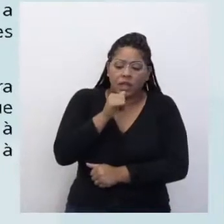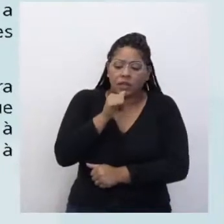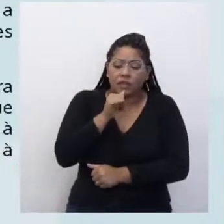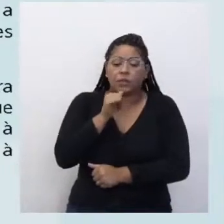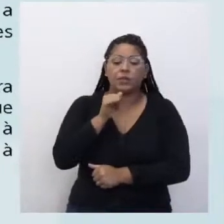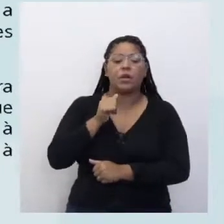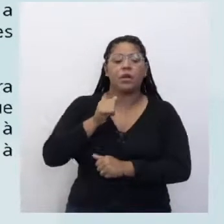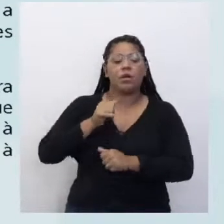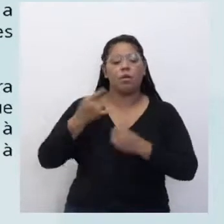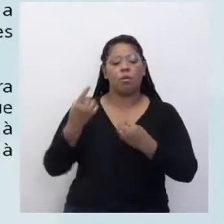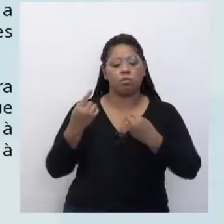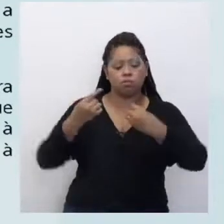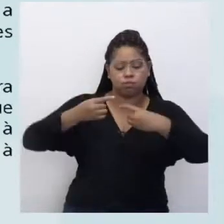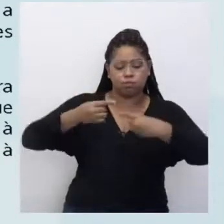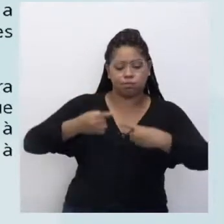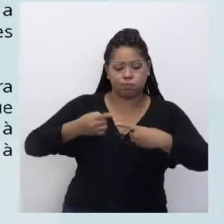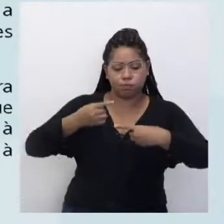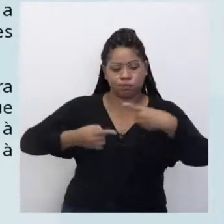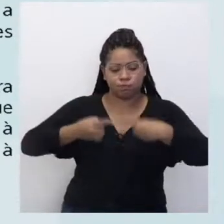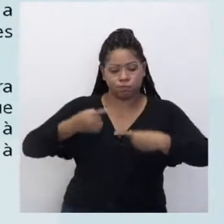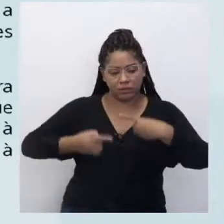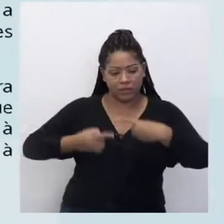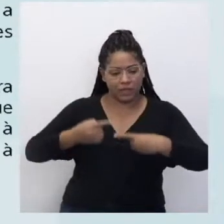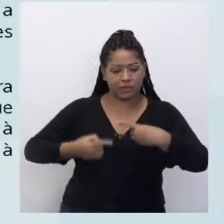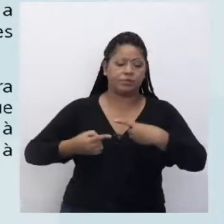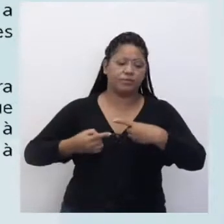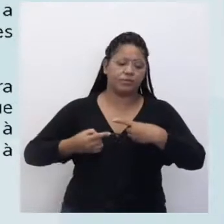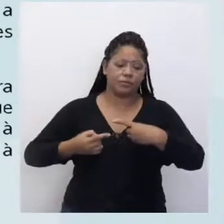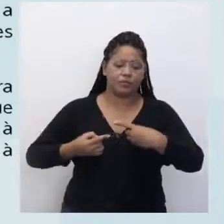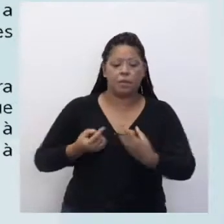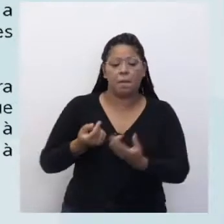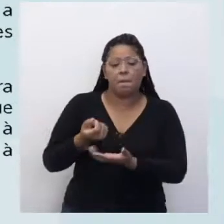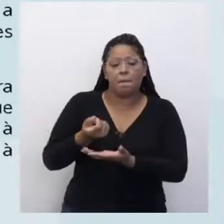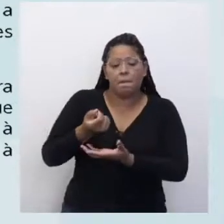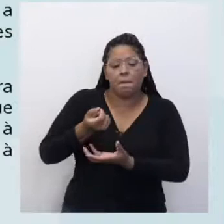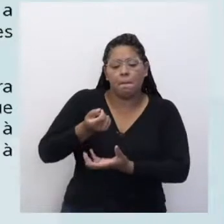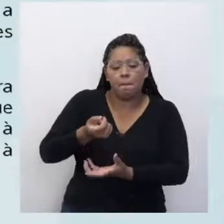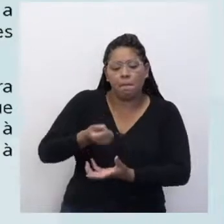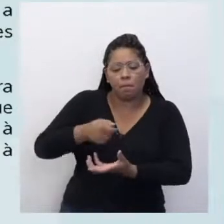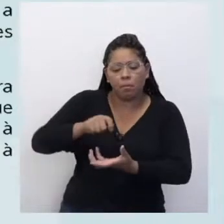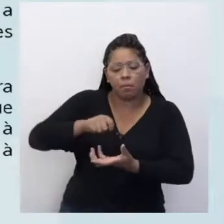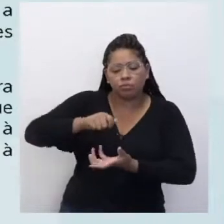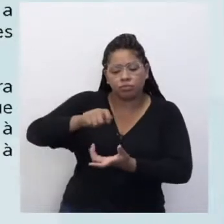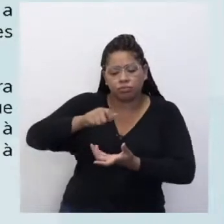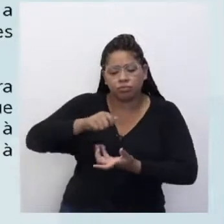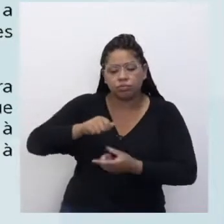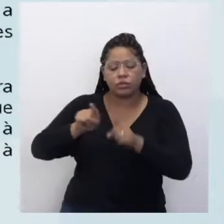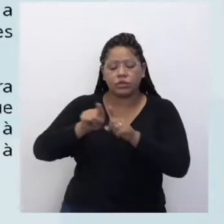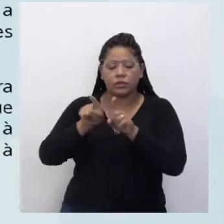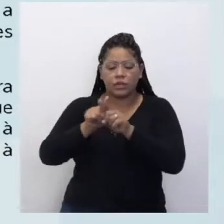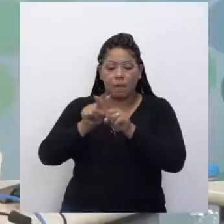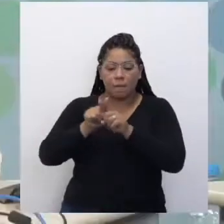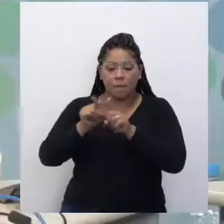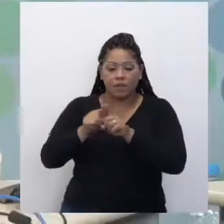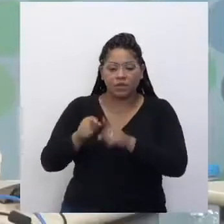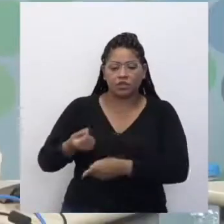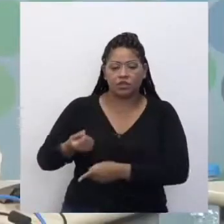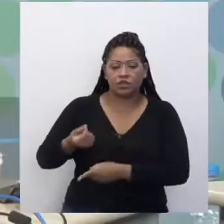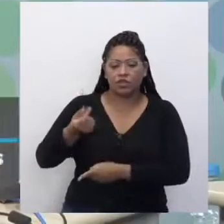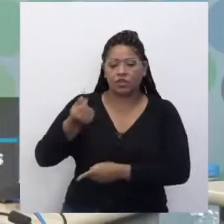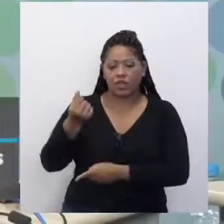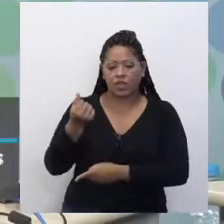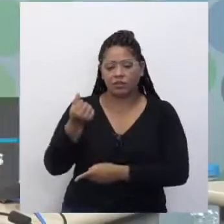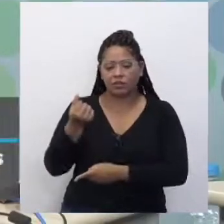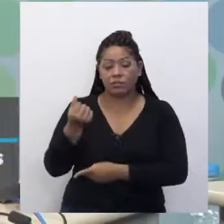de leis, moedas, pesos e medidas, permitindo à burguesia a expansão de seus negócios. Em uma das